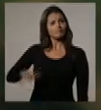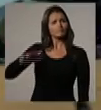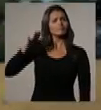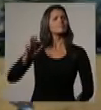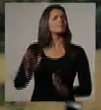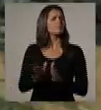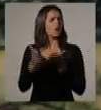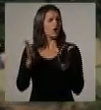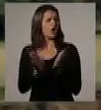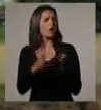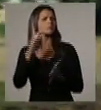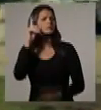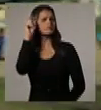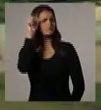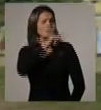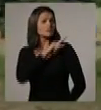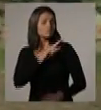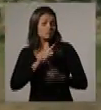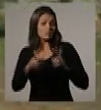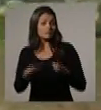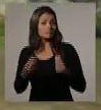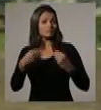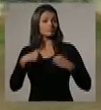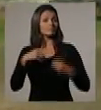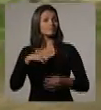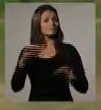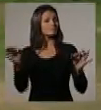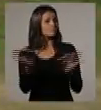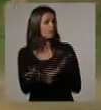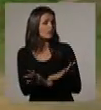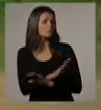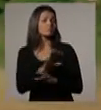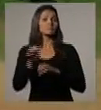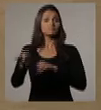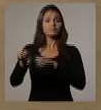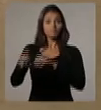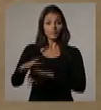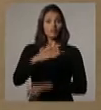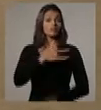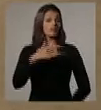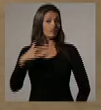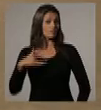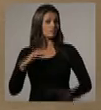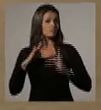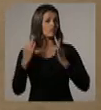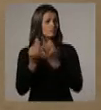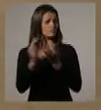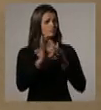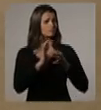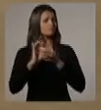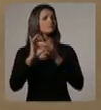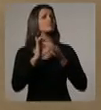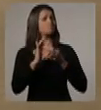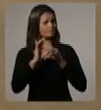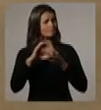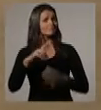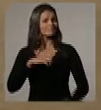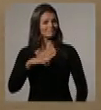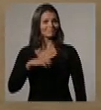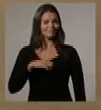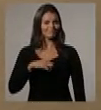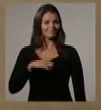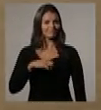muita dificuldade Mas com tudo que eu precisava educação saúde família unida tudo isso a gente